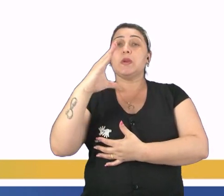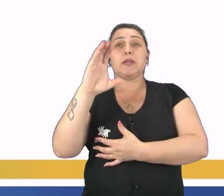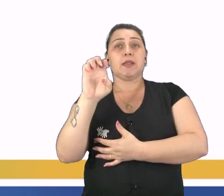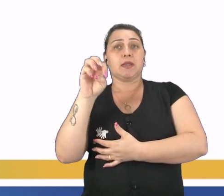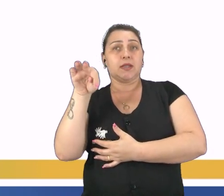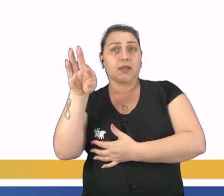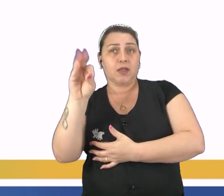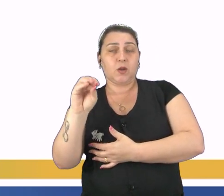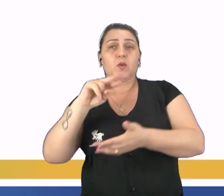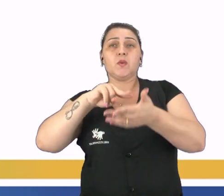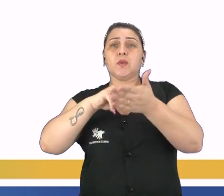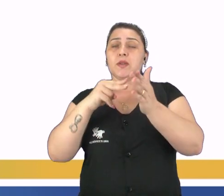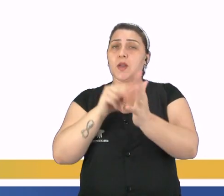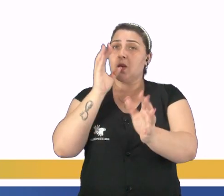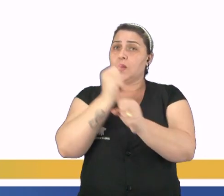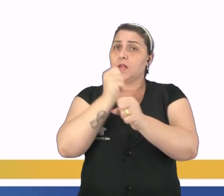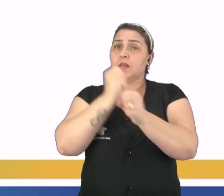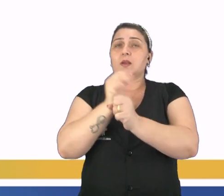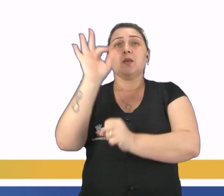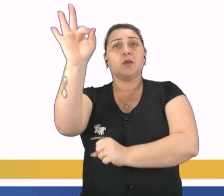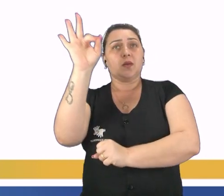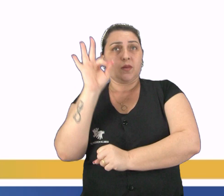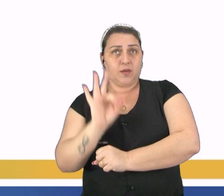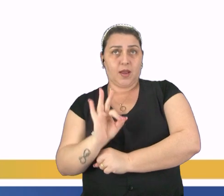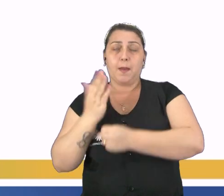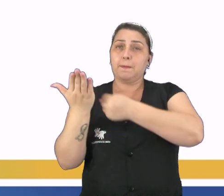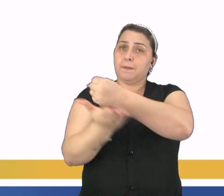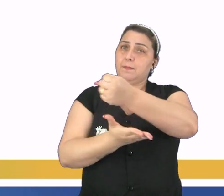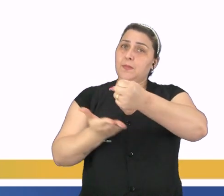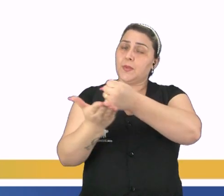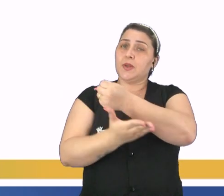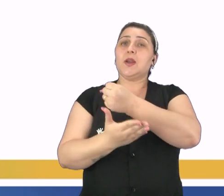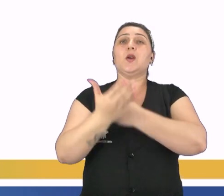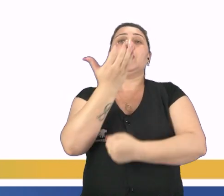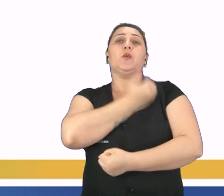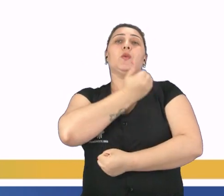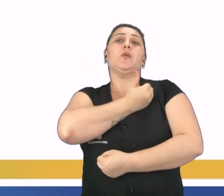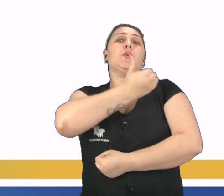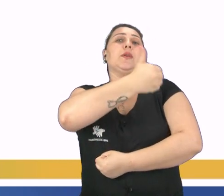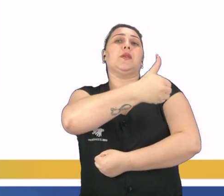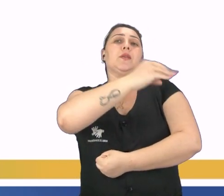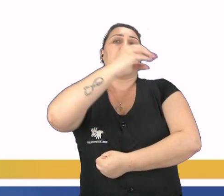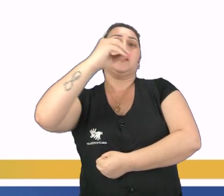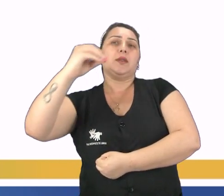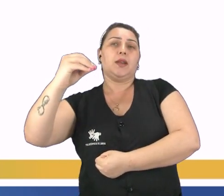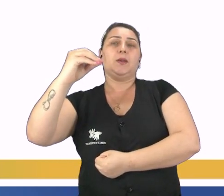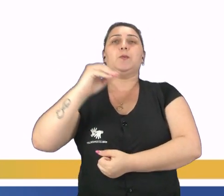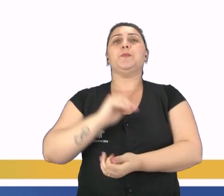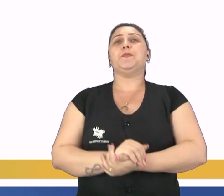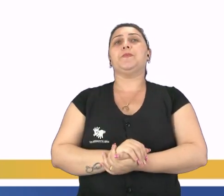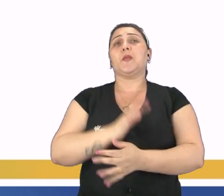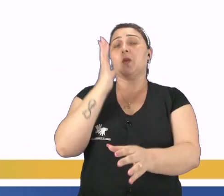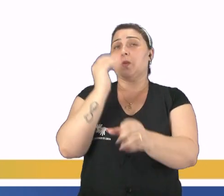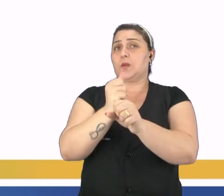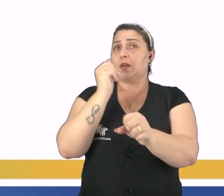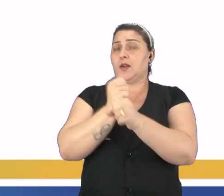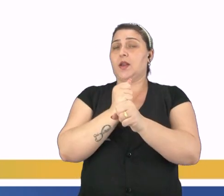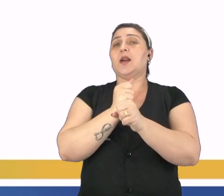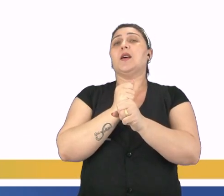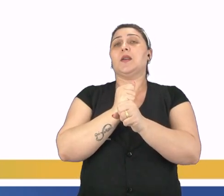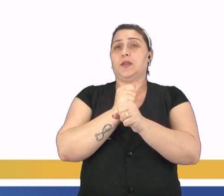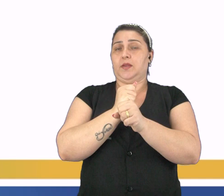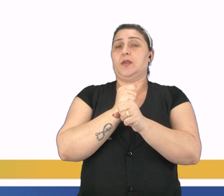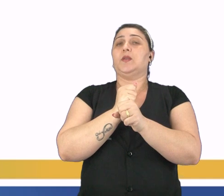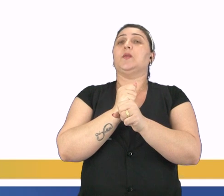Ou seja, todo o cálculo de porcentagem ele é baseado no número 100. O cálculo de tantos por cento de